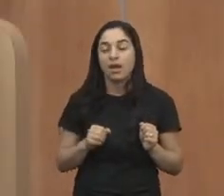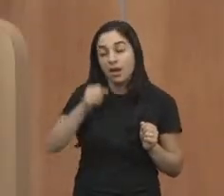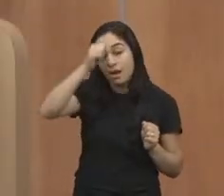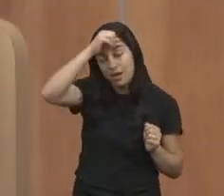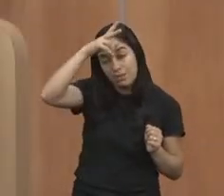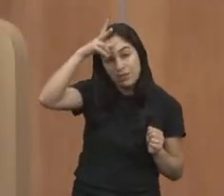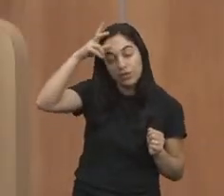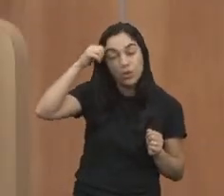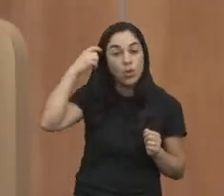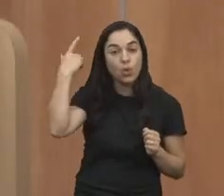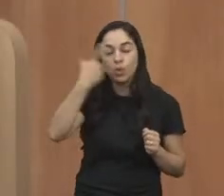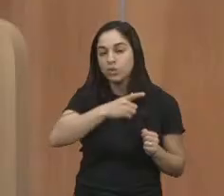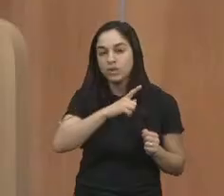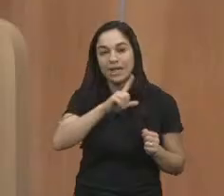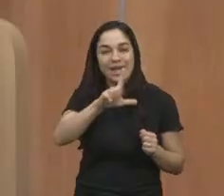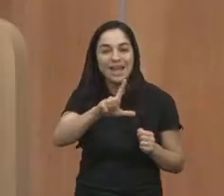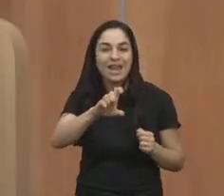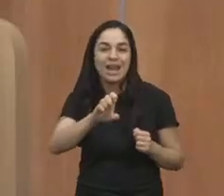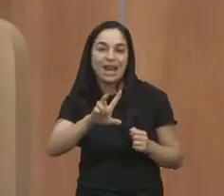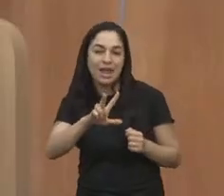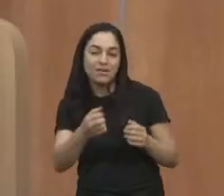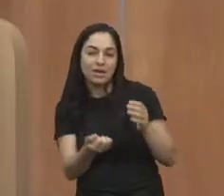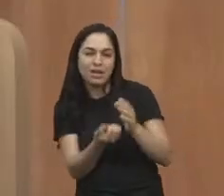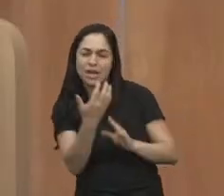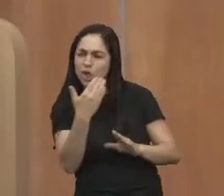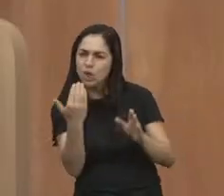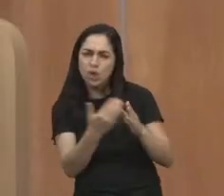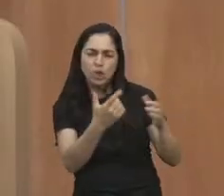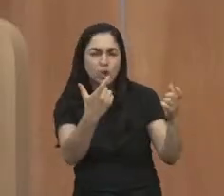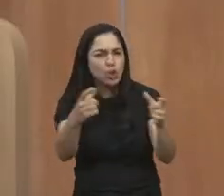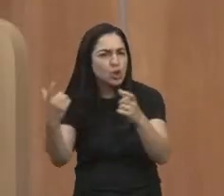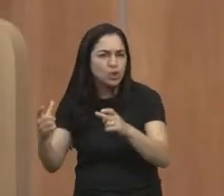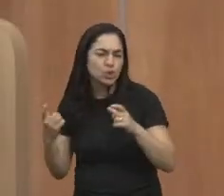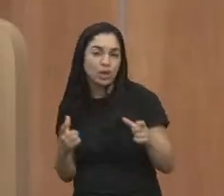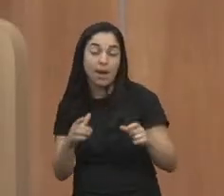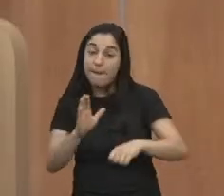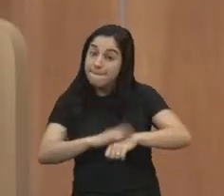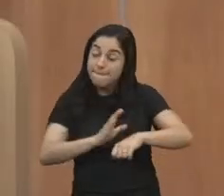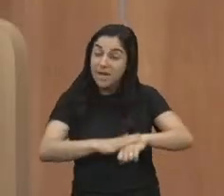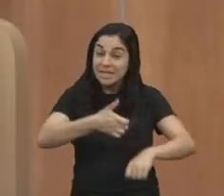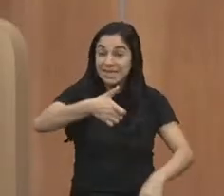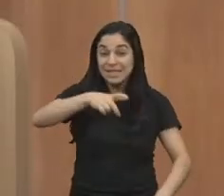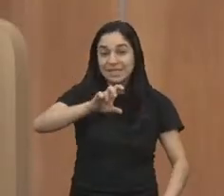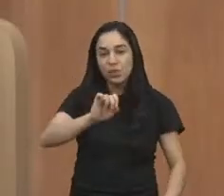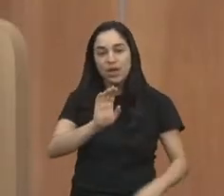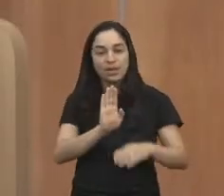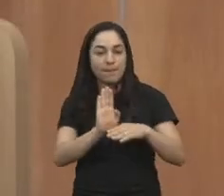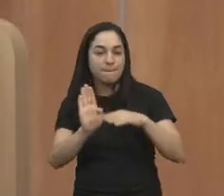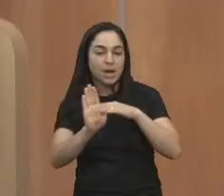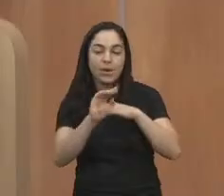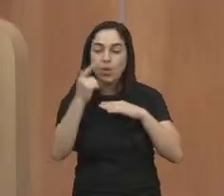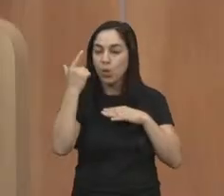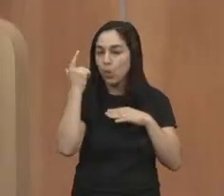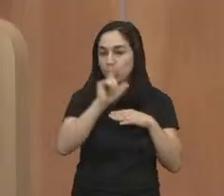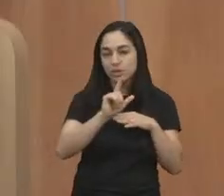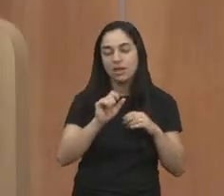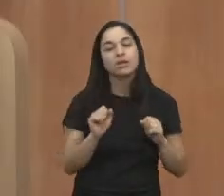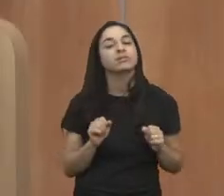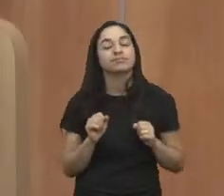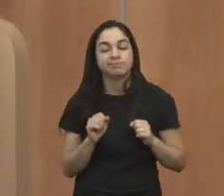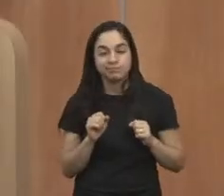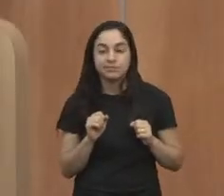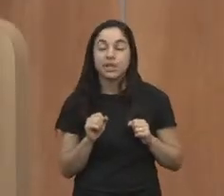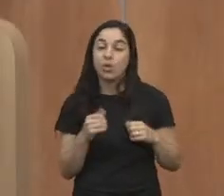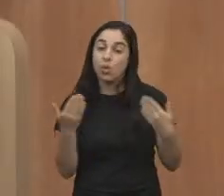um leve em cada bairro ou em cada cidade. São mais de 150 bairros, então a gente precisa regionalizar esses leves,